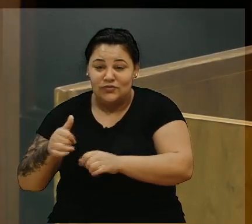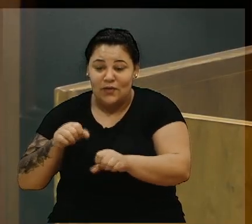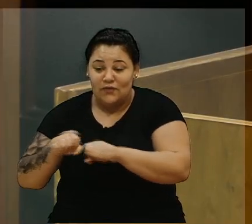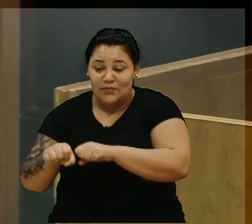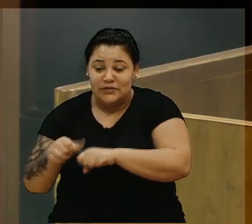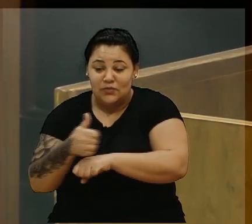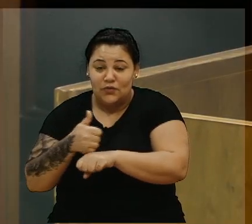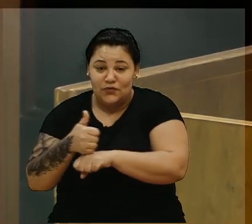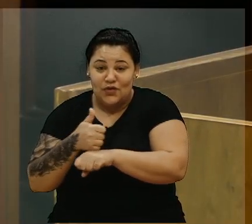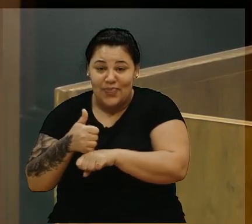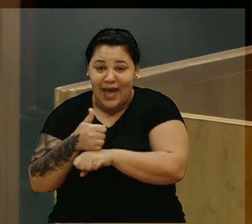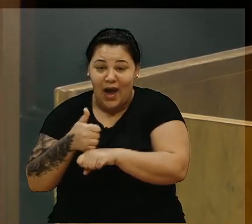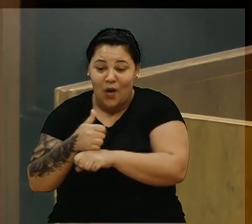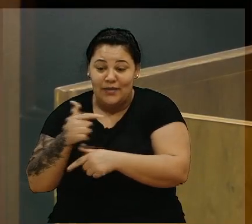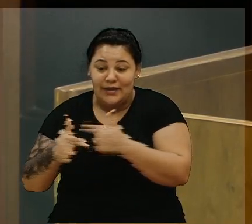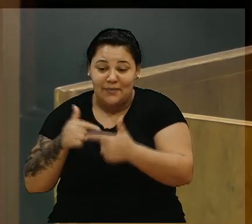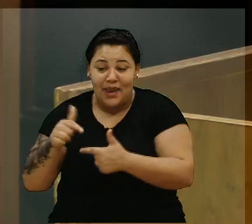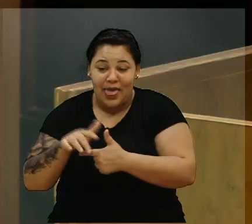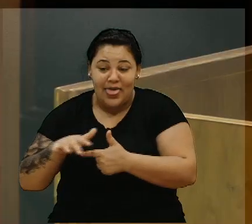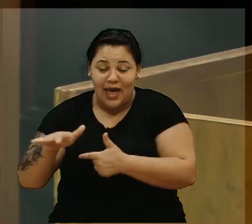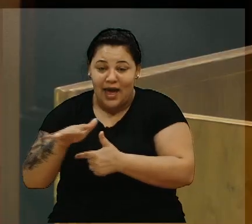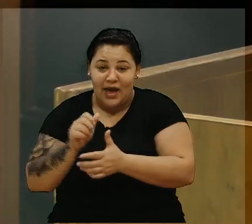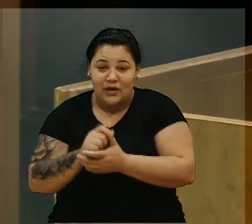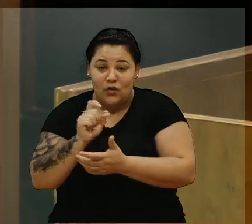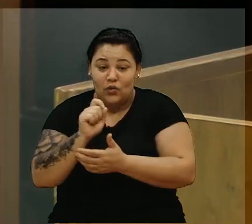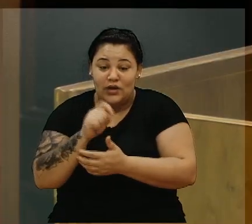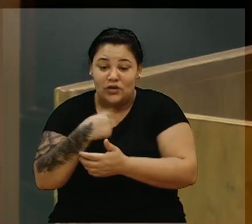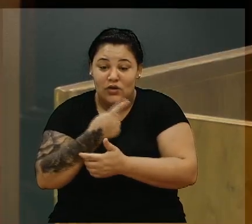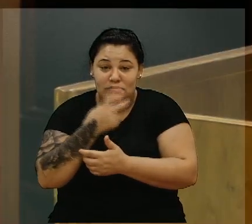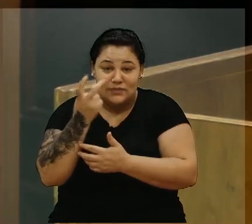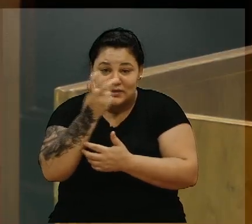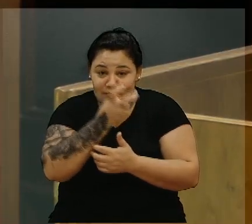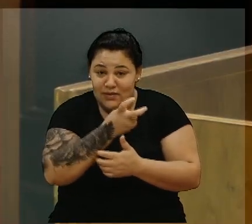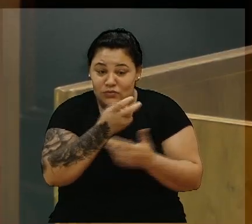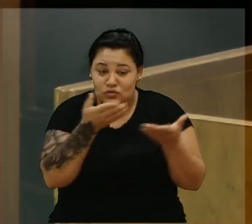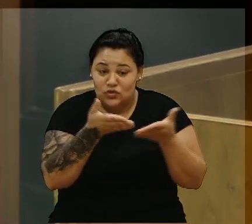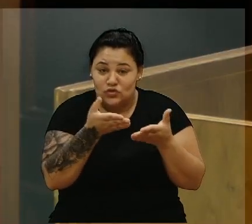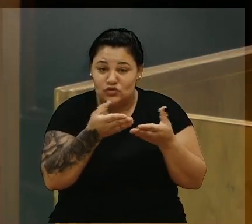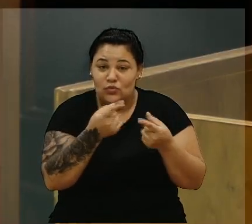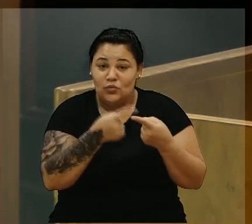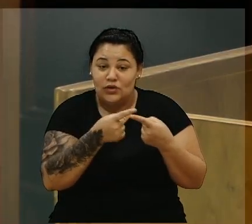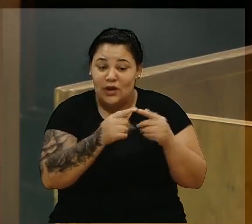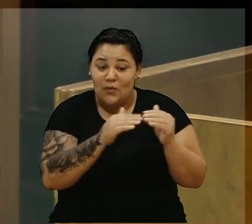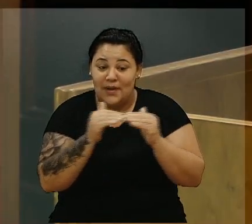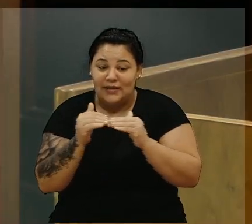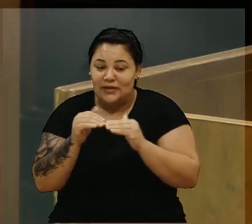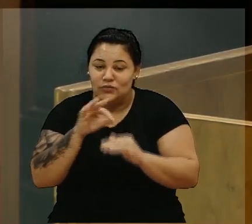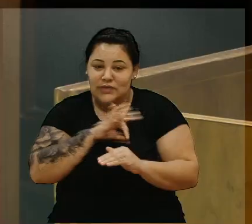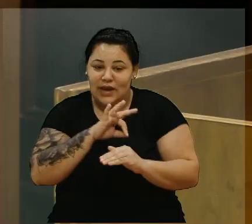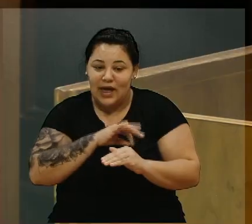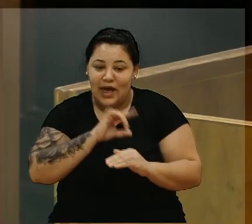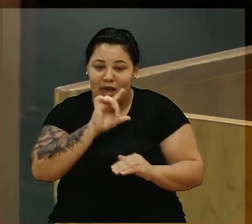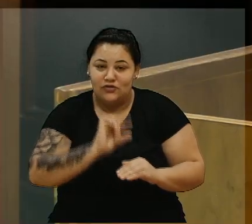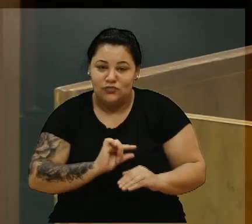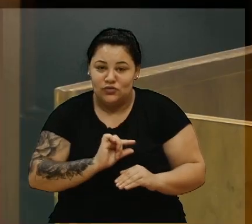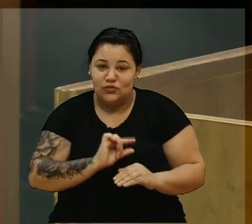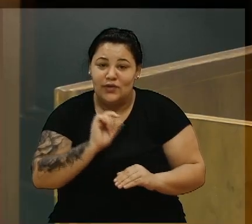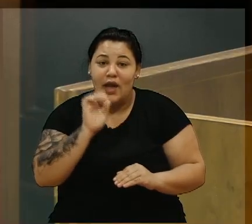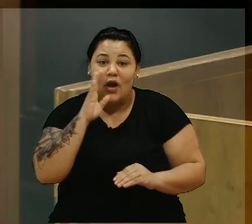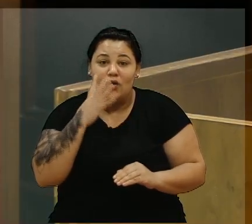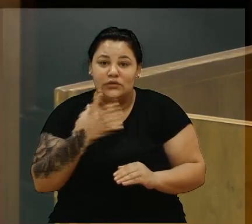uma vocação para atuar nesse segmento. E hoje o que nós percebemos, como esse padrão salarial é muito rebaixado, acaba gerando o